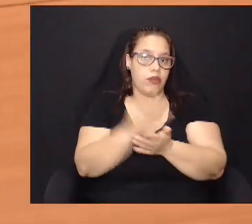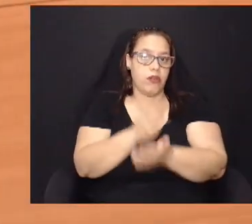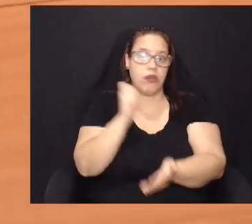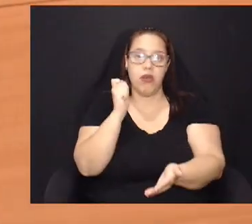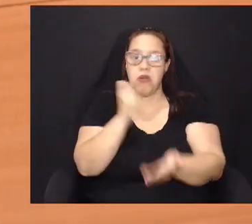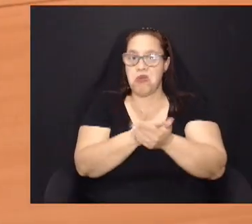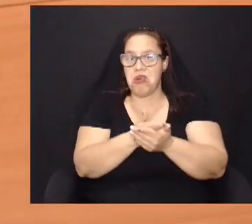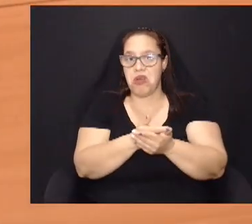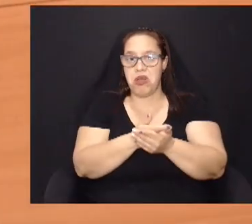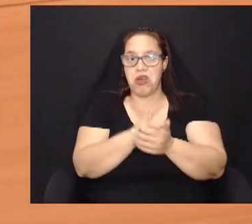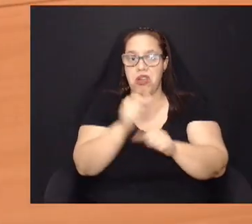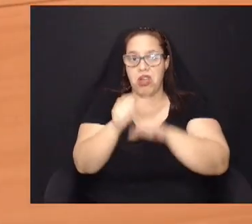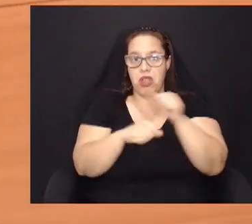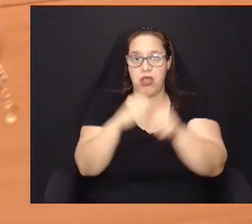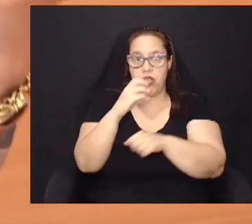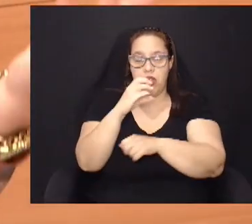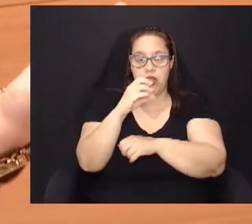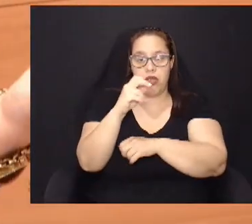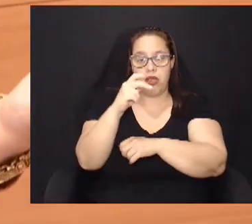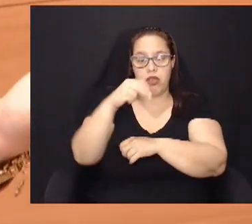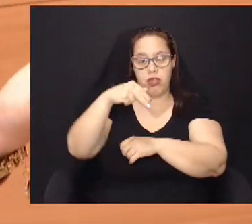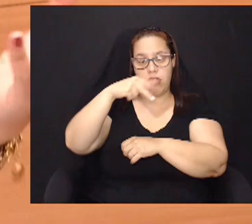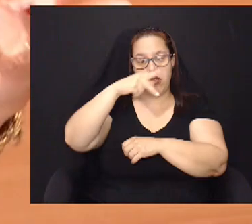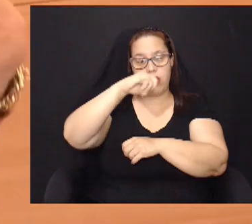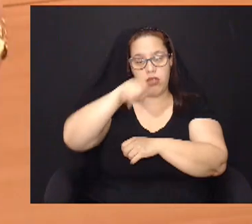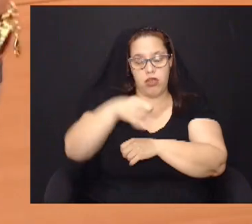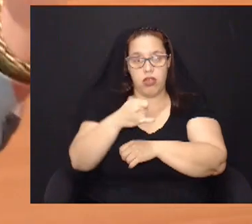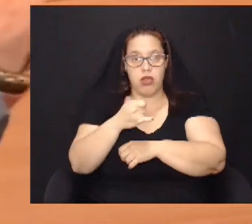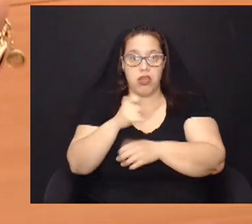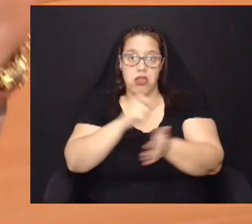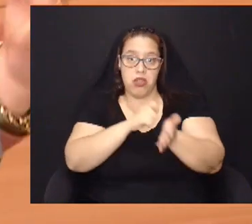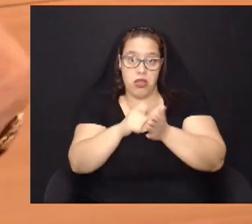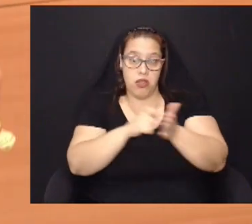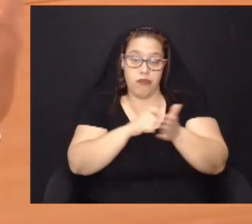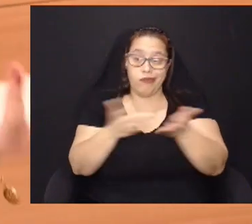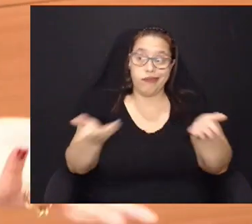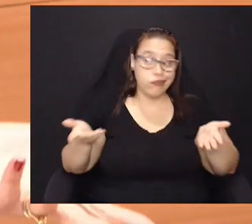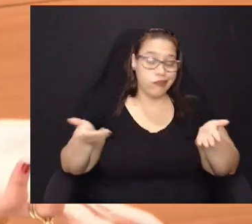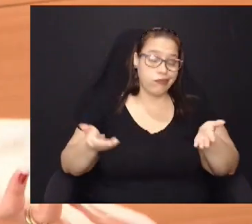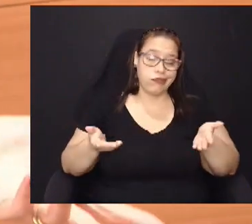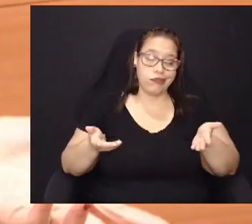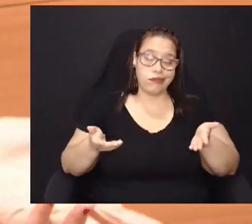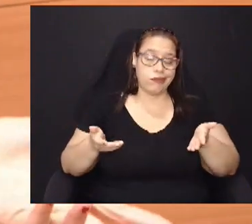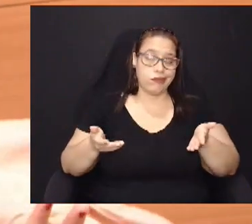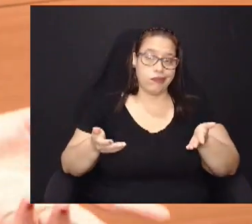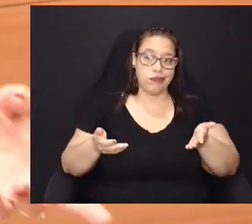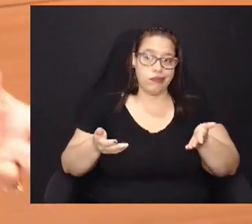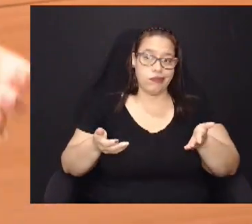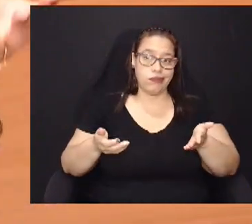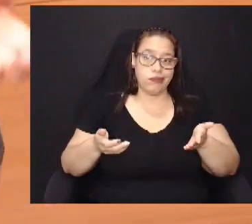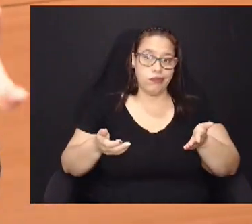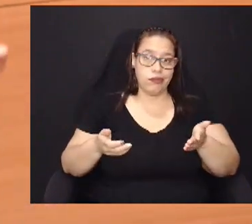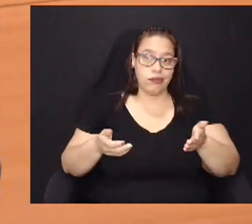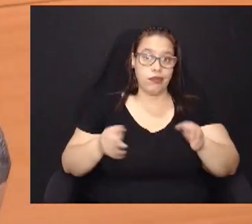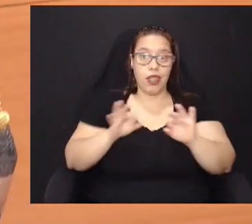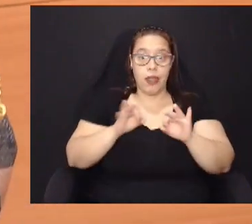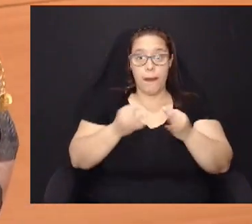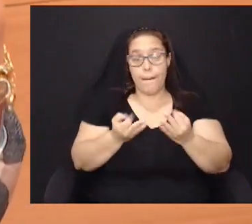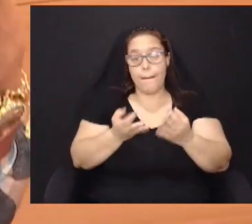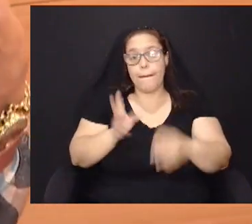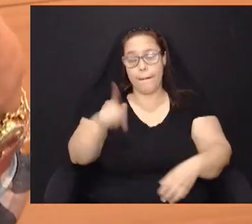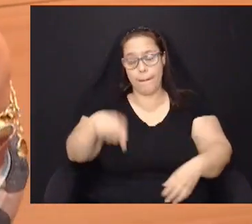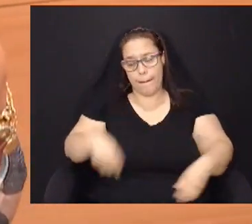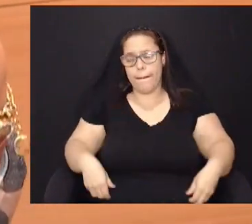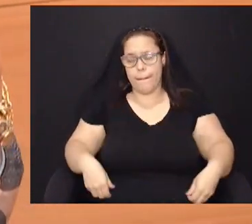eu troco o CNPJ, ponho o nome da minha filha, do meu parente, e aí essa situação fica muito cíclica. Então, é isso,